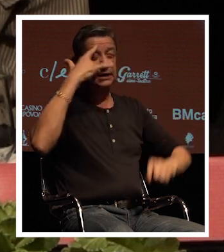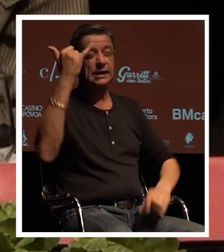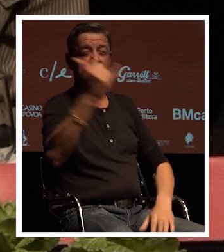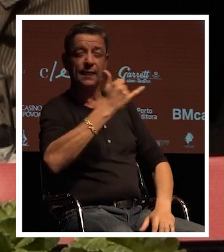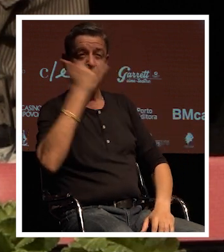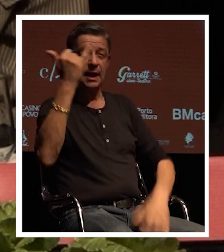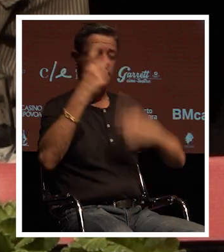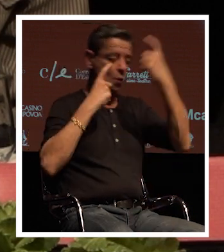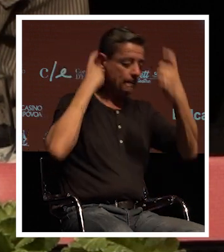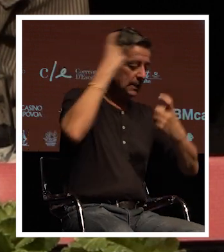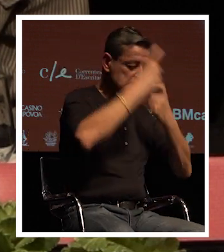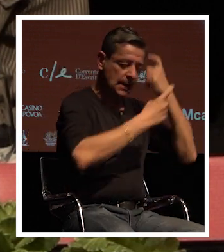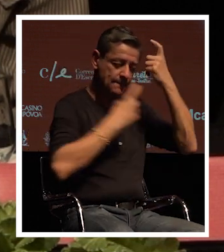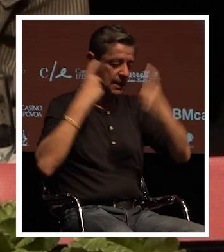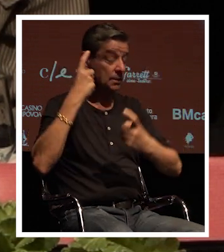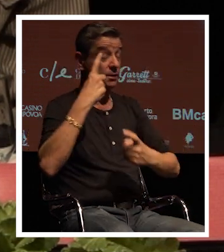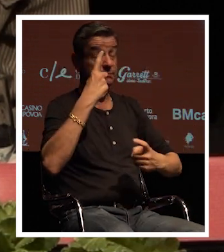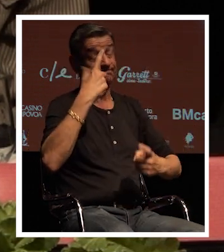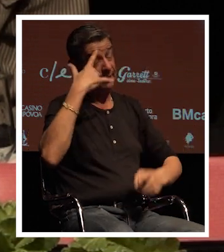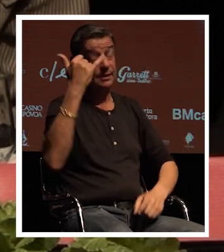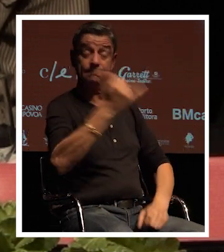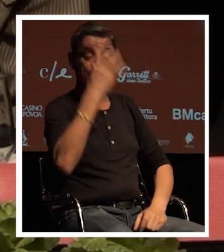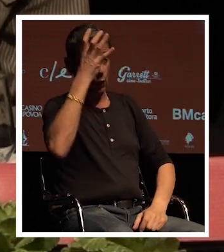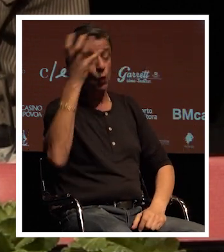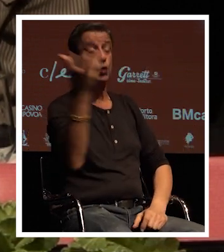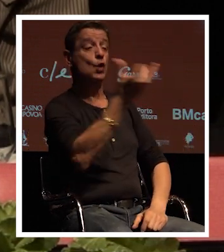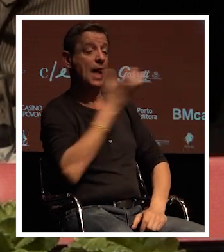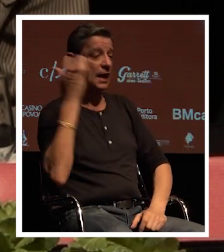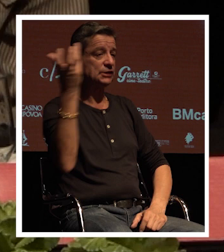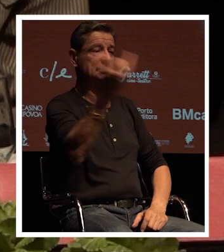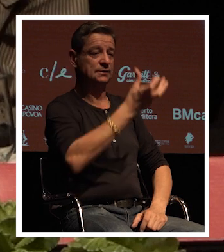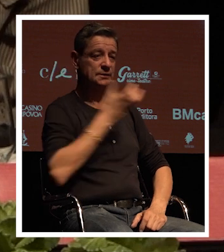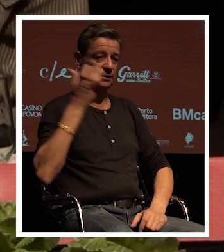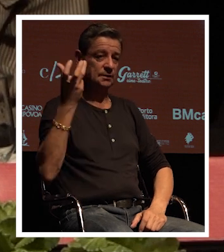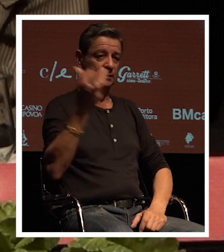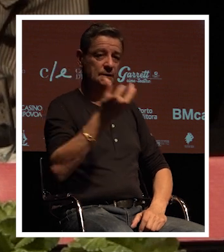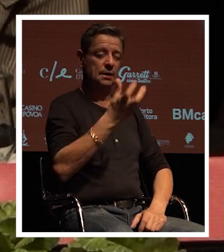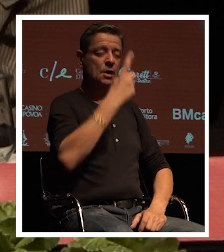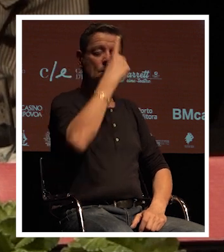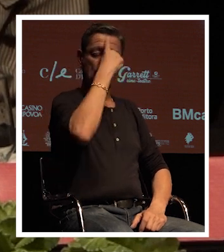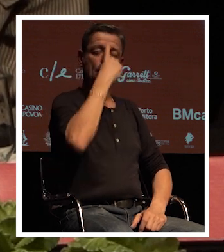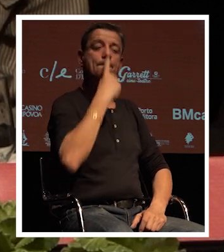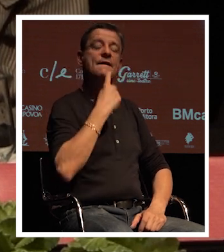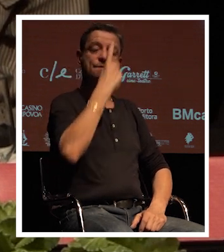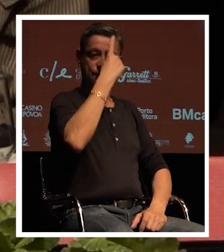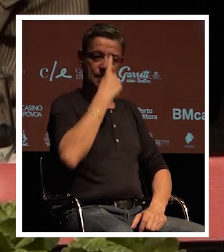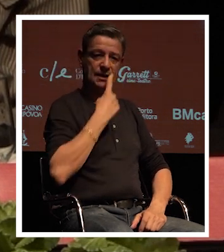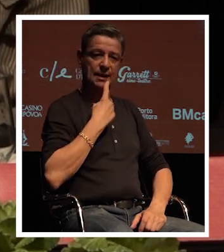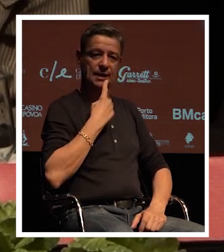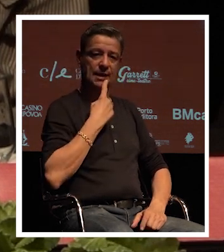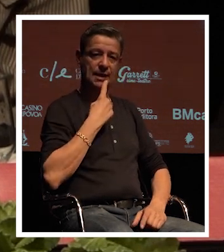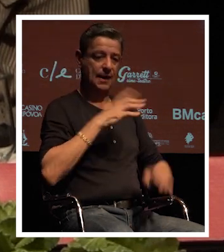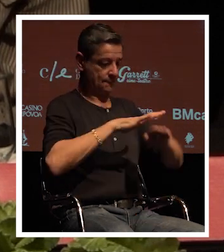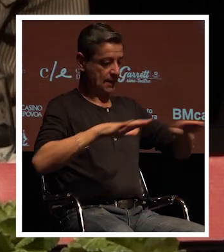do do pensamento das heranças culturais eh por isso é que ele só está perfil num umaa das faces e com